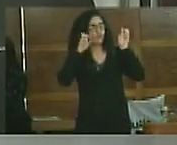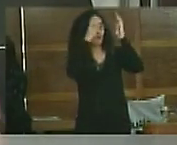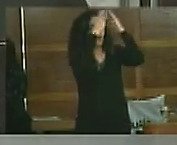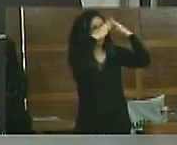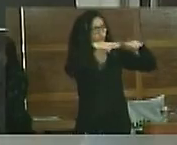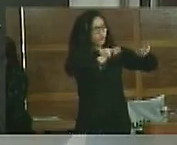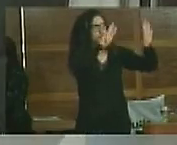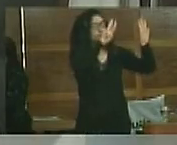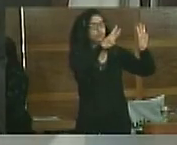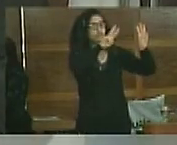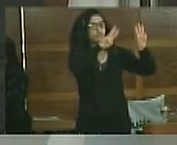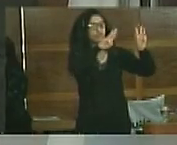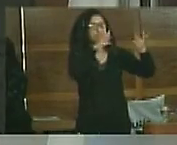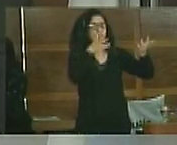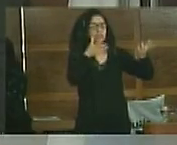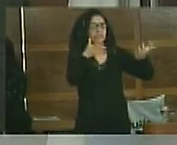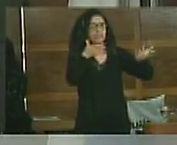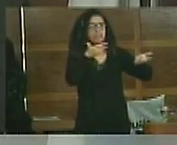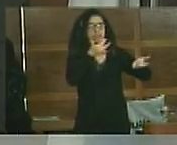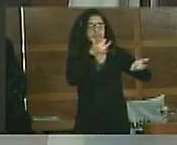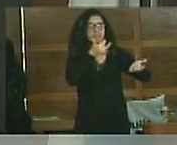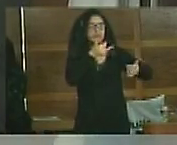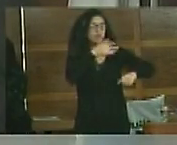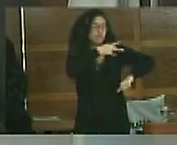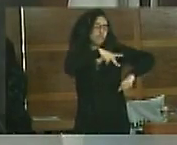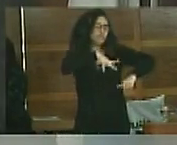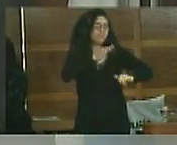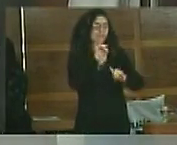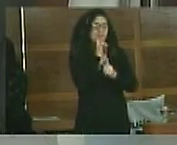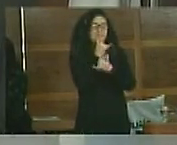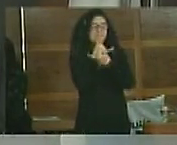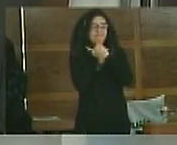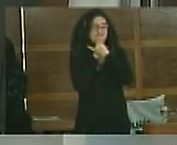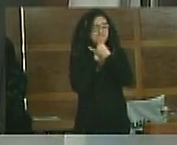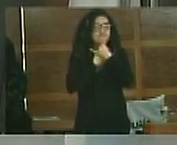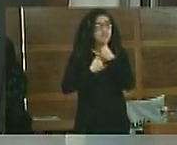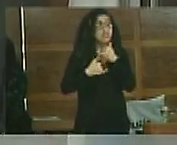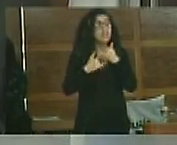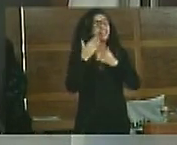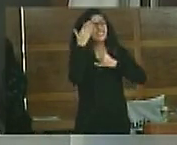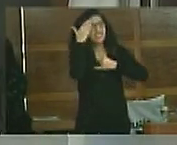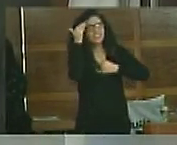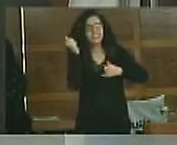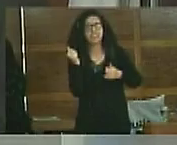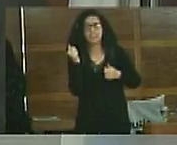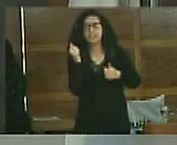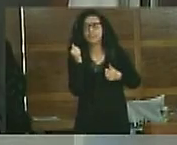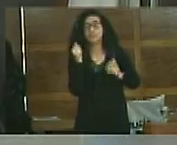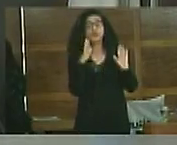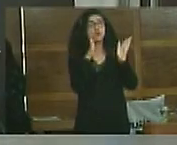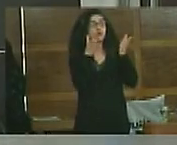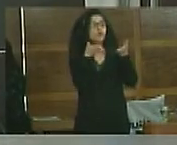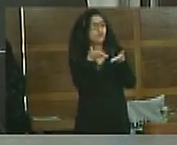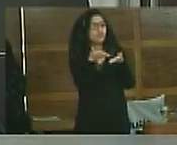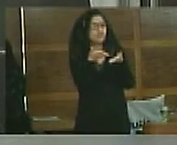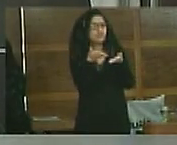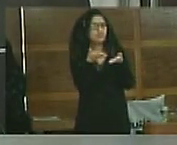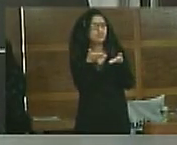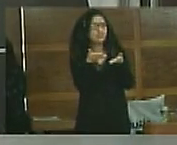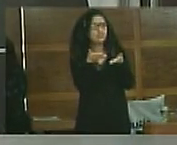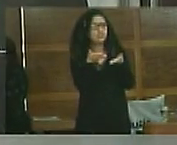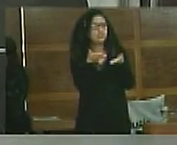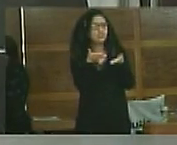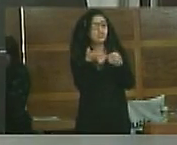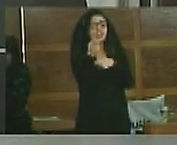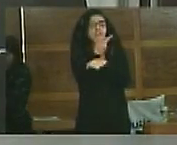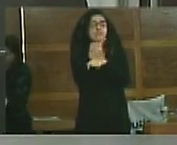museu, onde deixou o nosso país muito triste. Nós sabemos que hoje estão